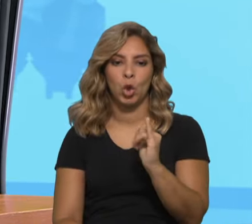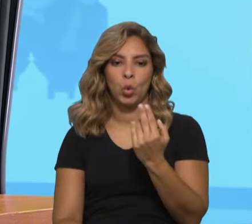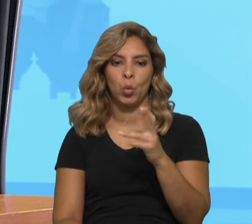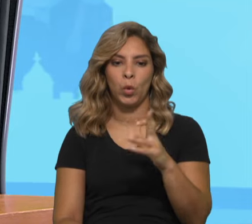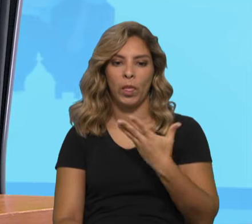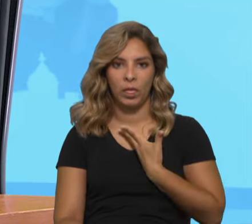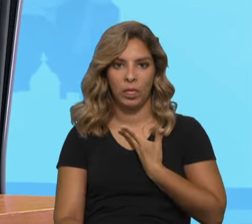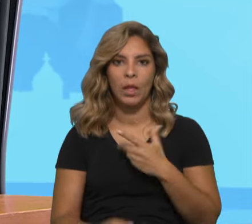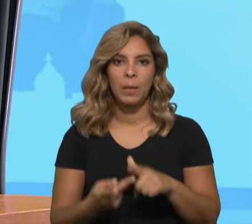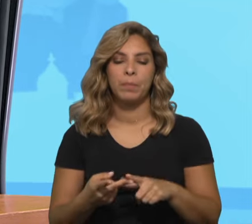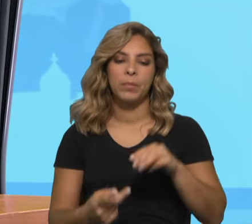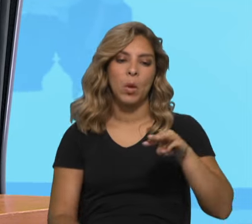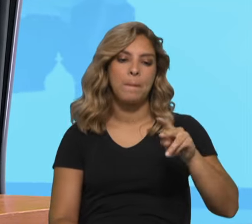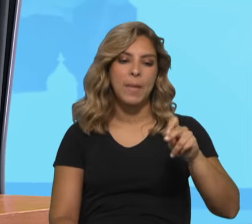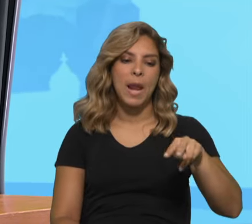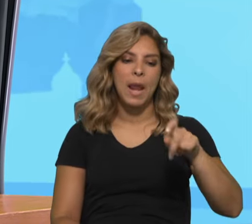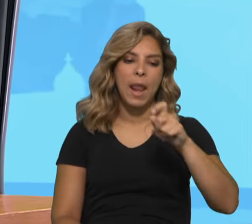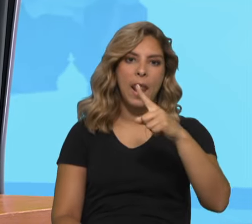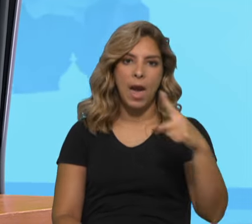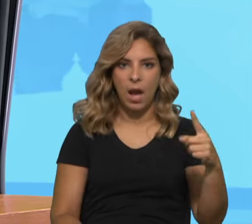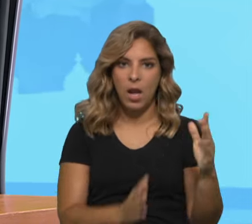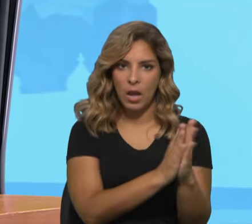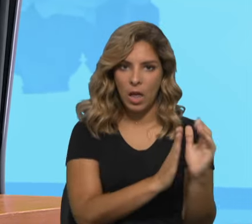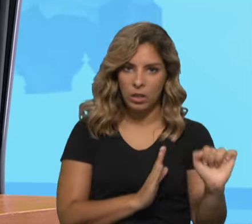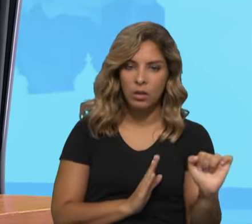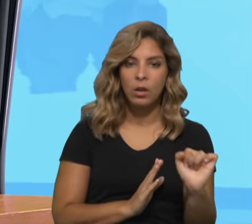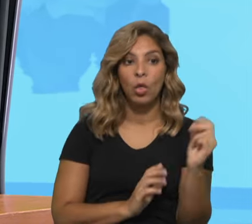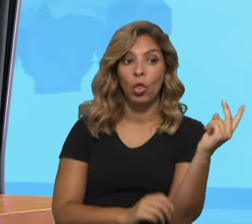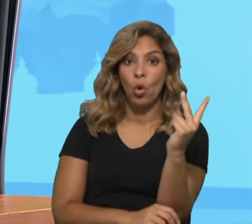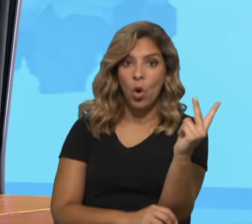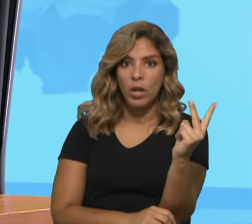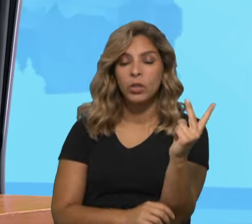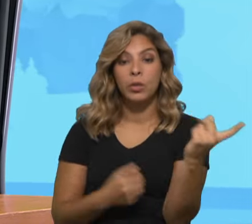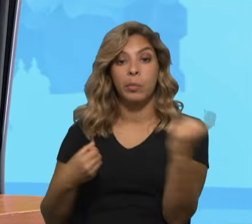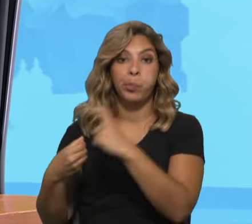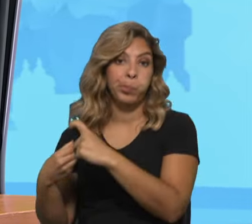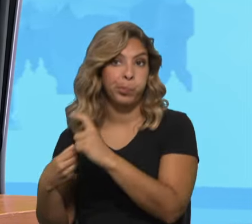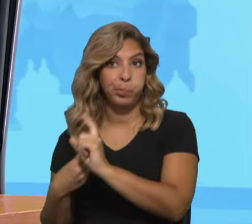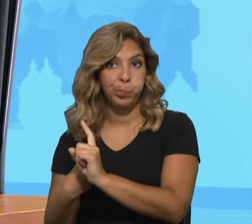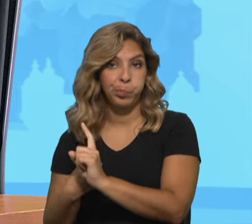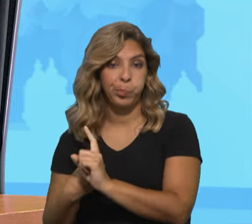a Igreja Maná. Essas, no entanto, encontram